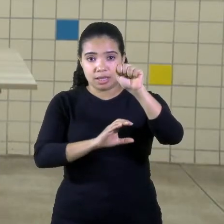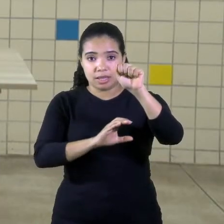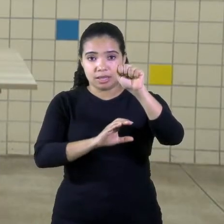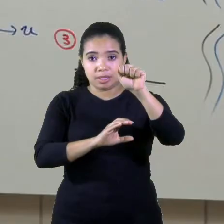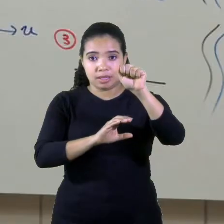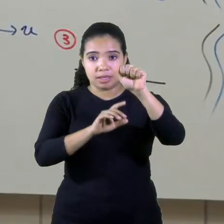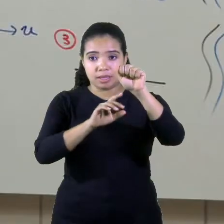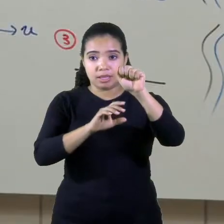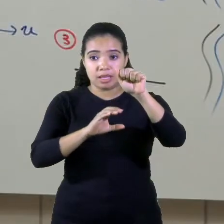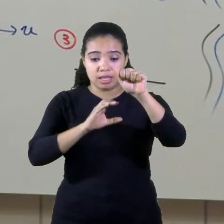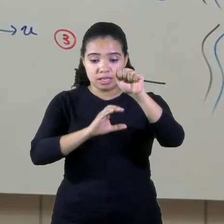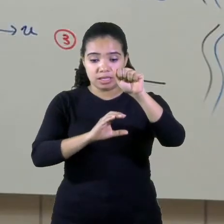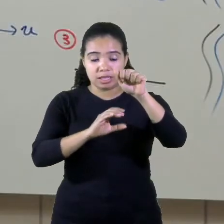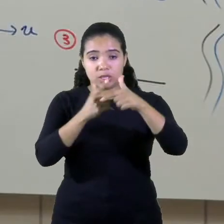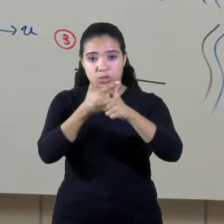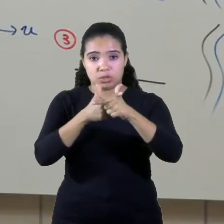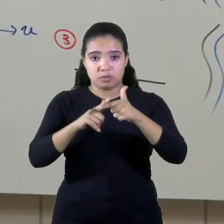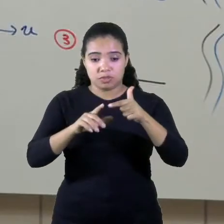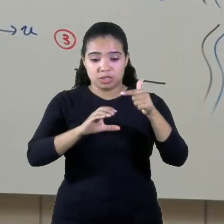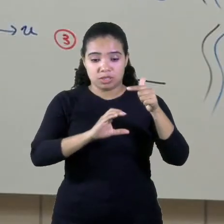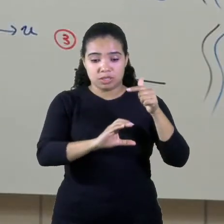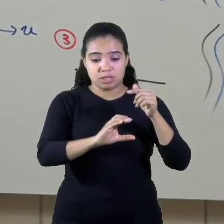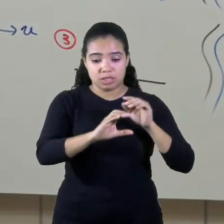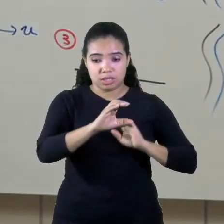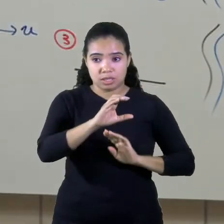de C a B,